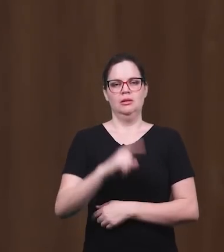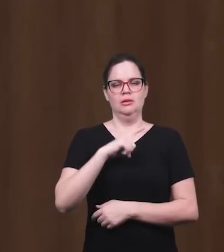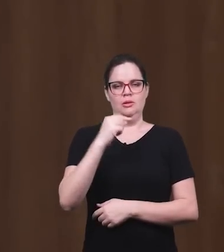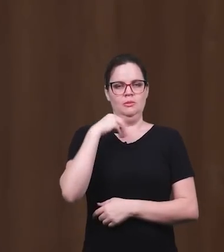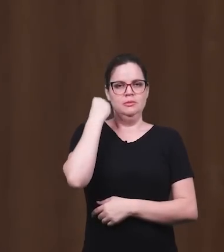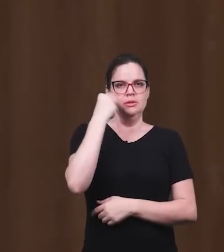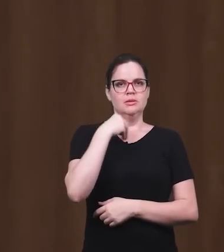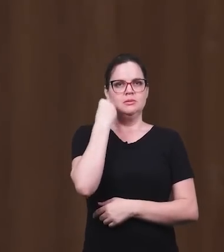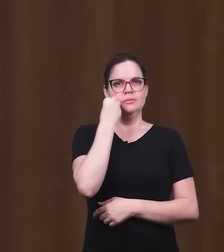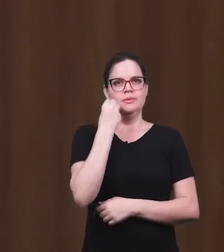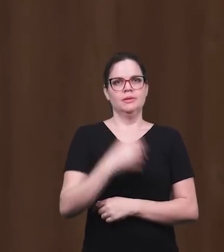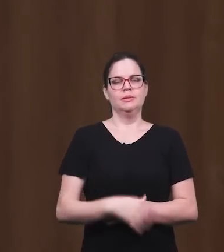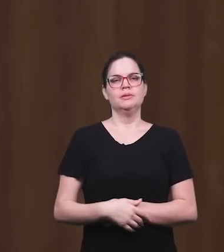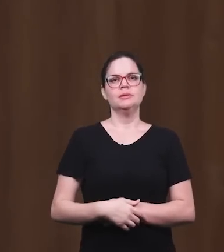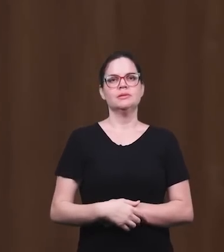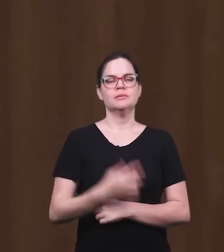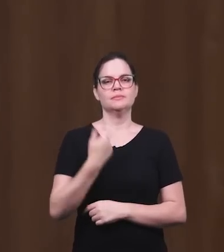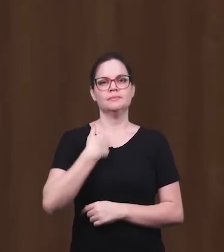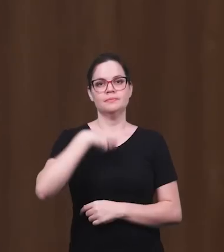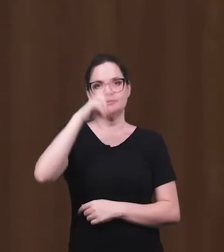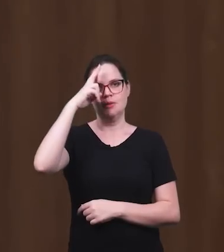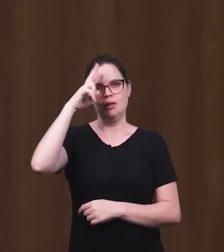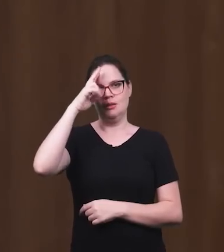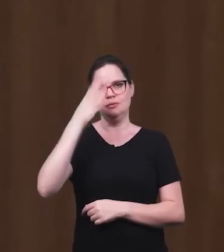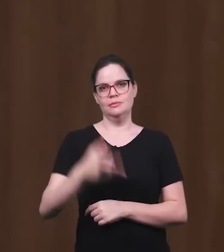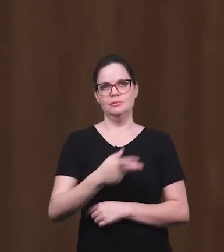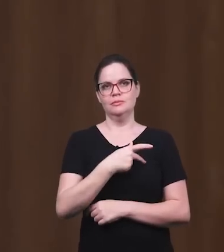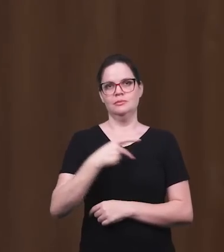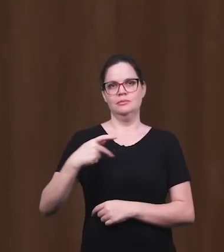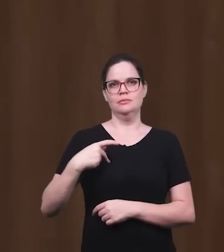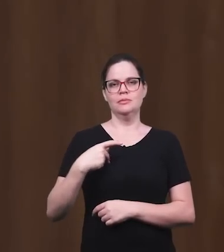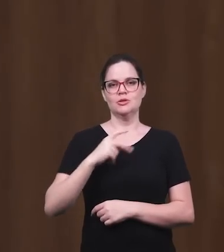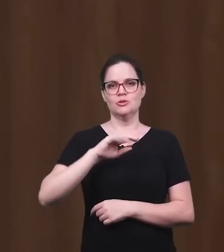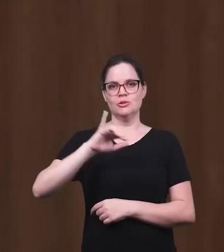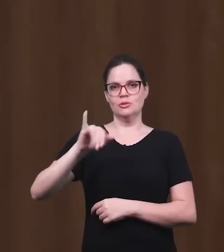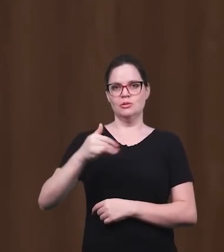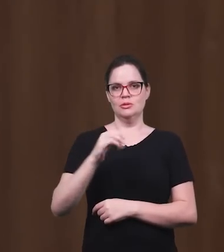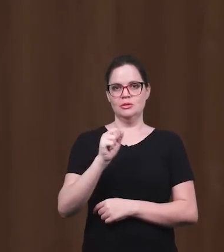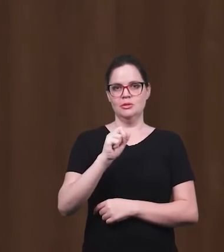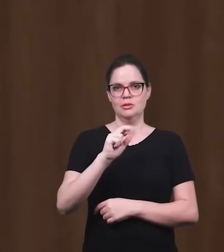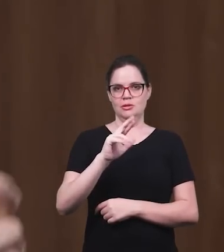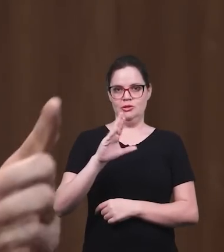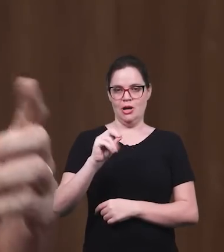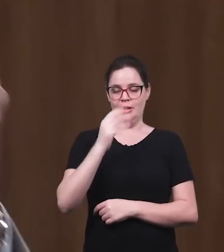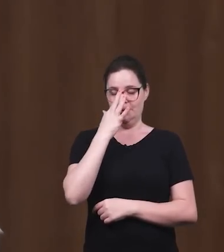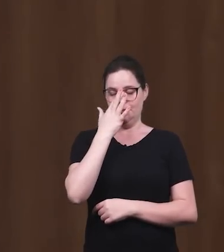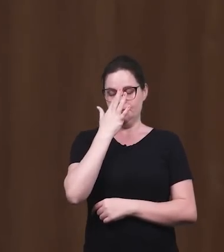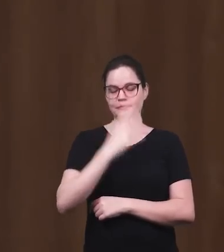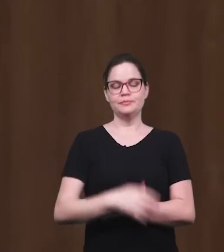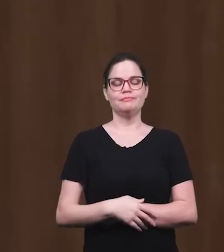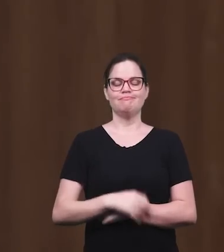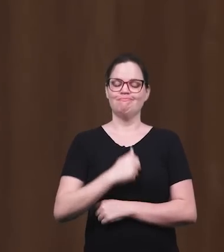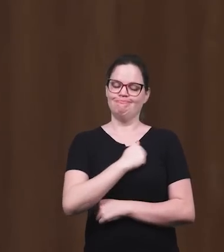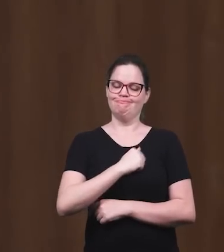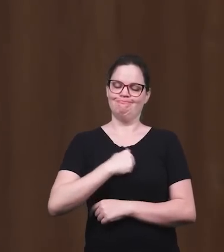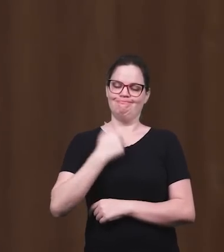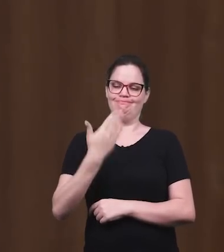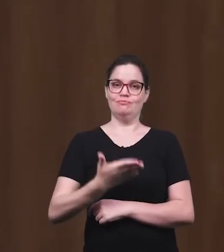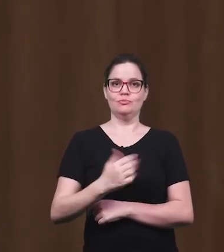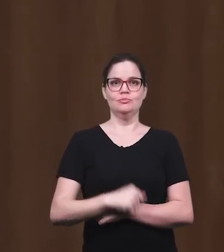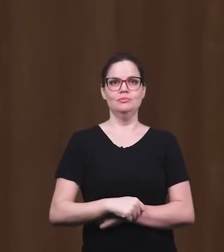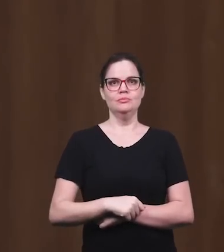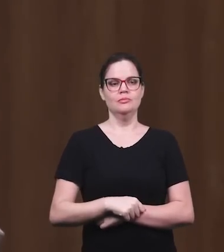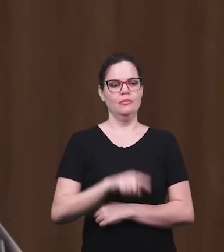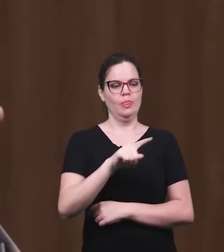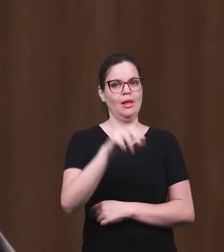aqui, eu sempre me lembro dela, do nosso saudoso pastor Jário Coelho. Uhum. Nós estávamos com a irmã, né? E ela já